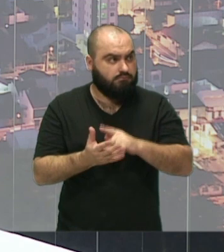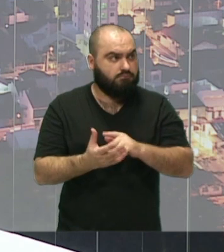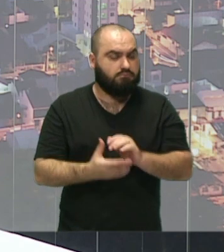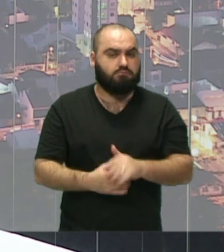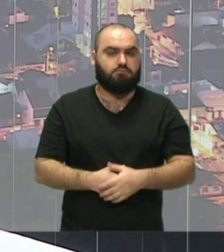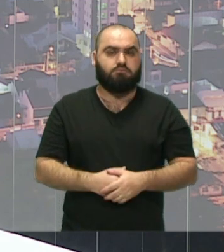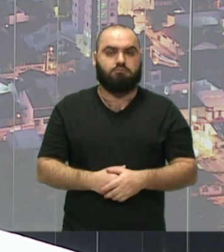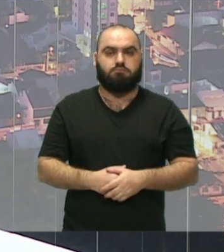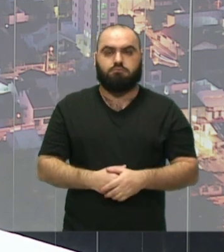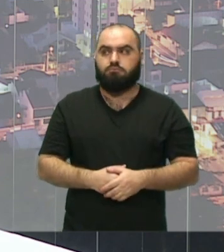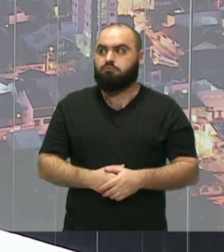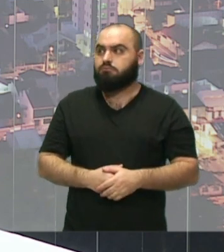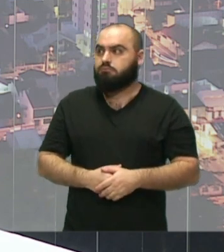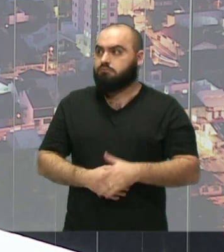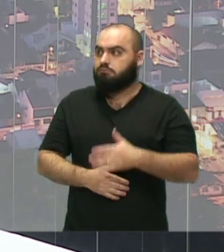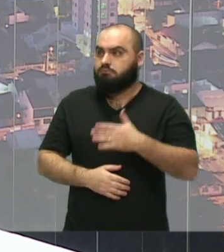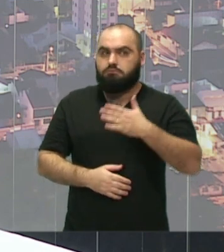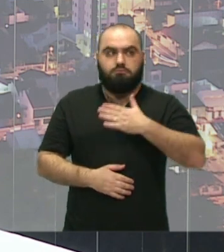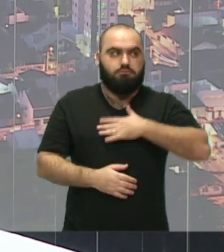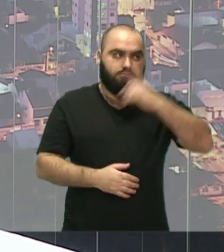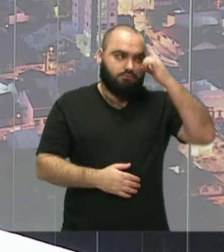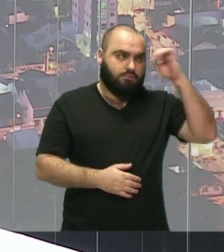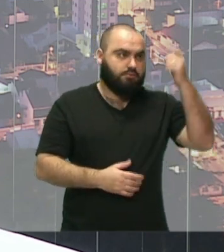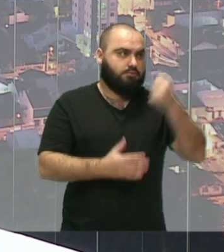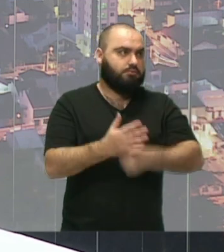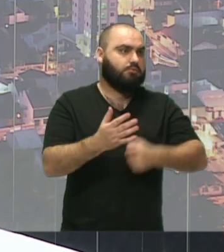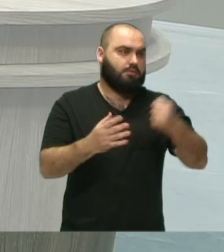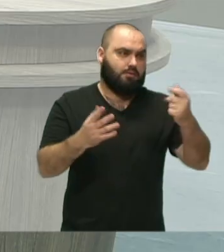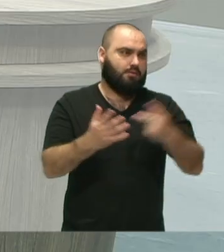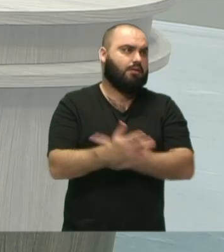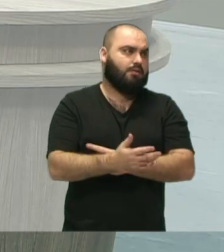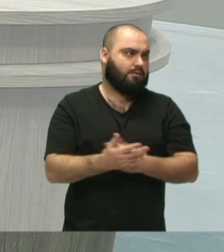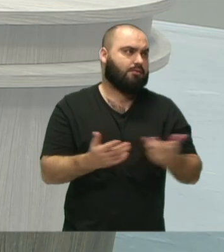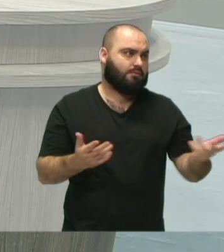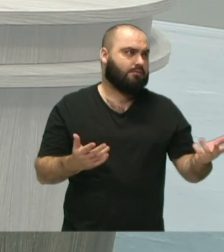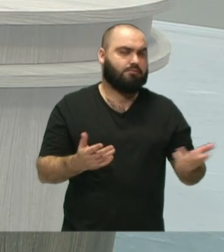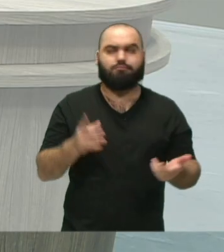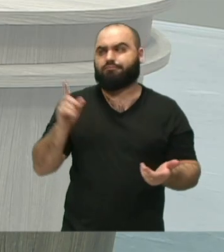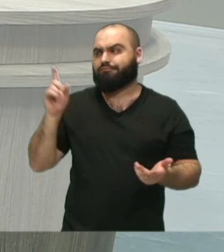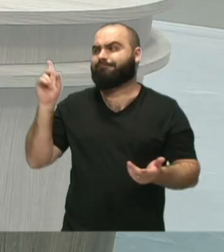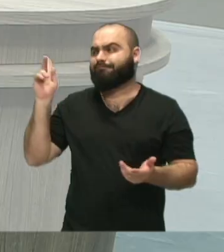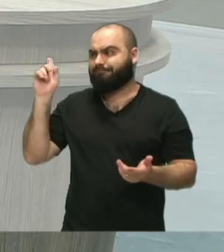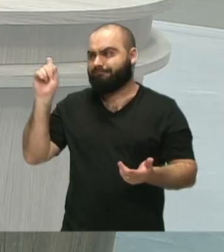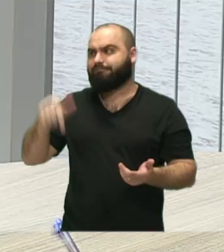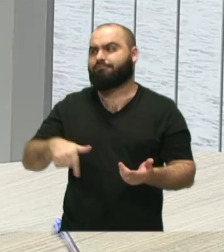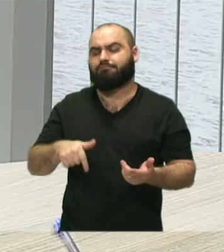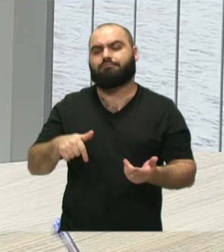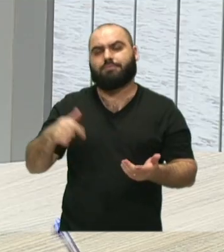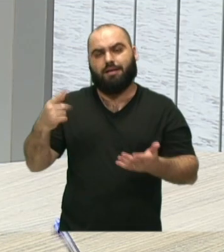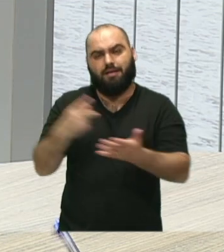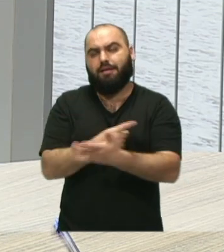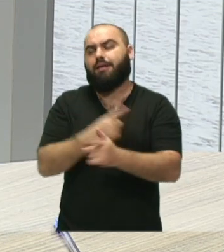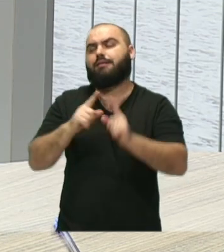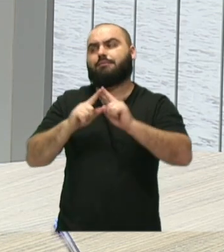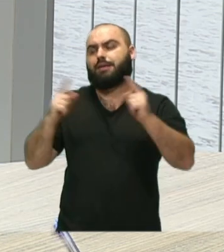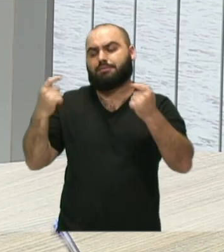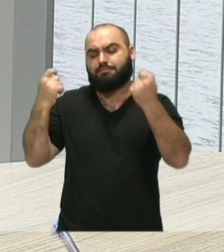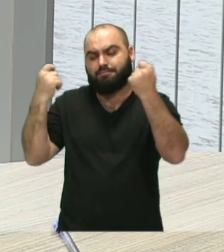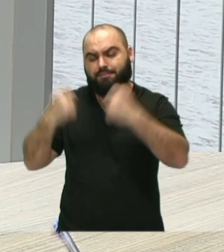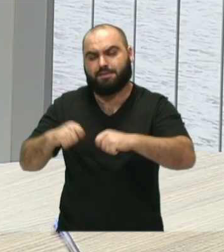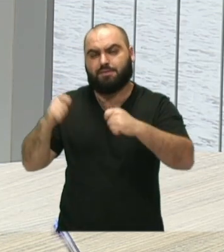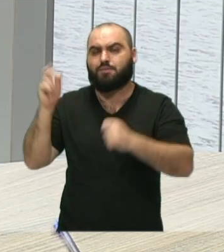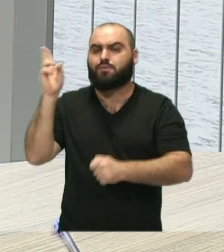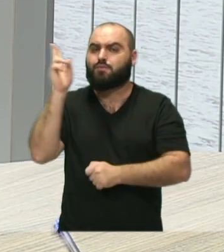Que luta ingrata. Ingrata, mas necessária e urgente, porque